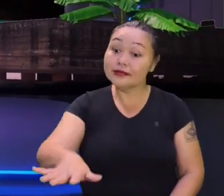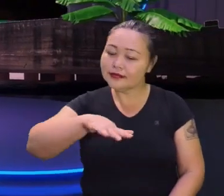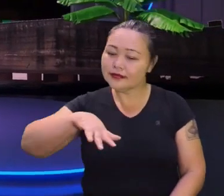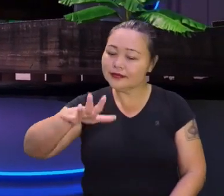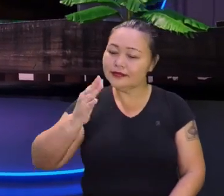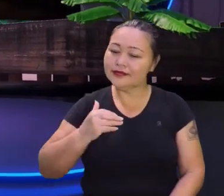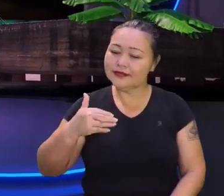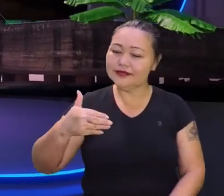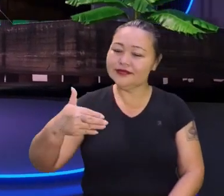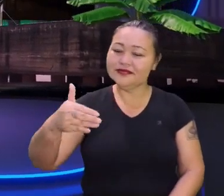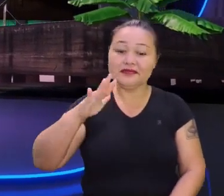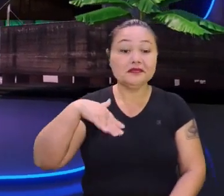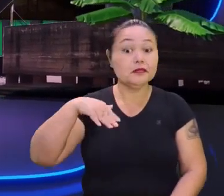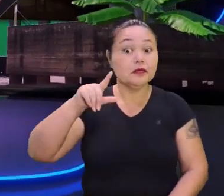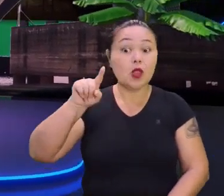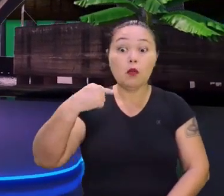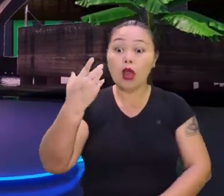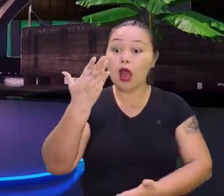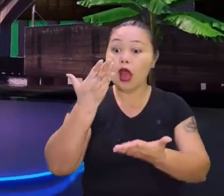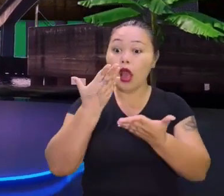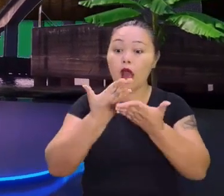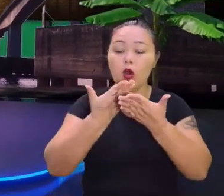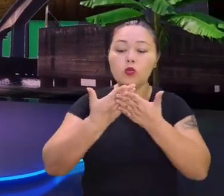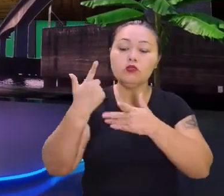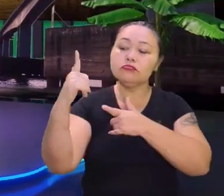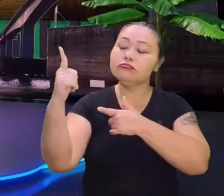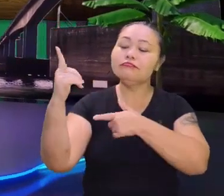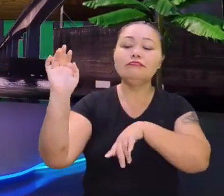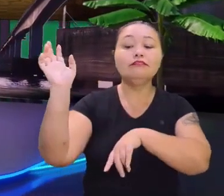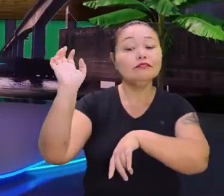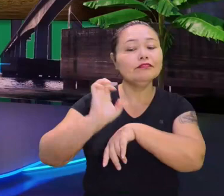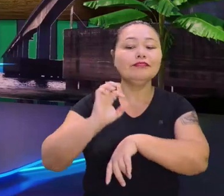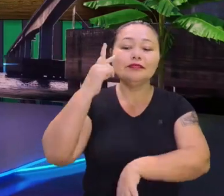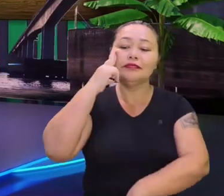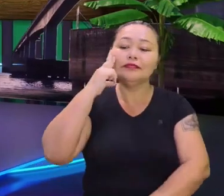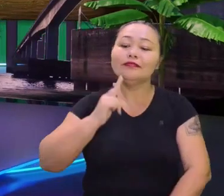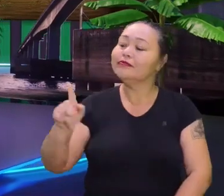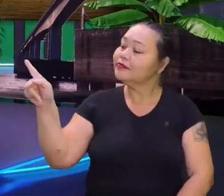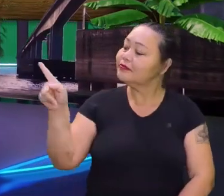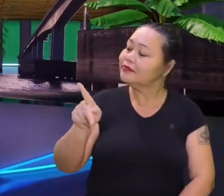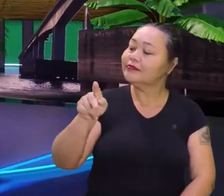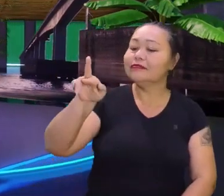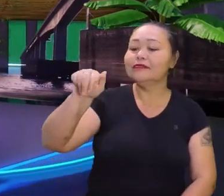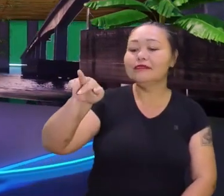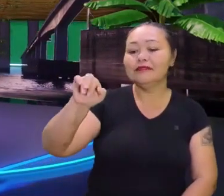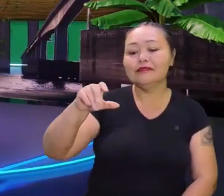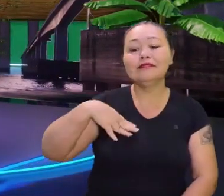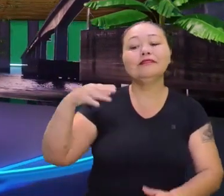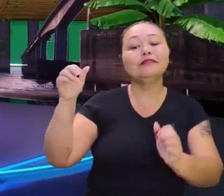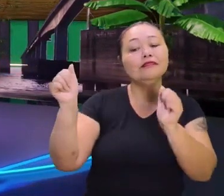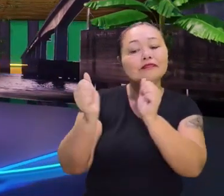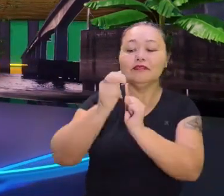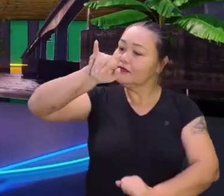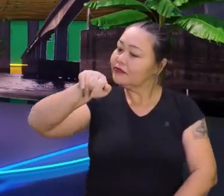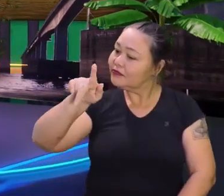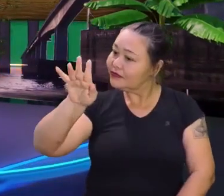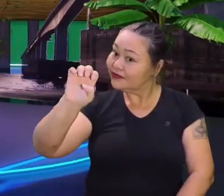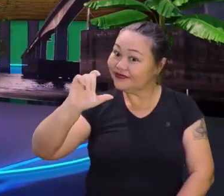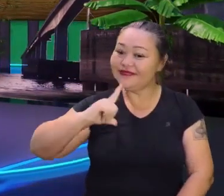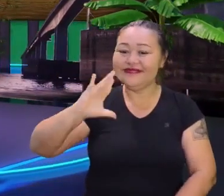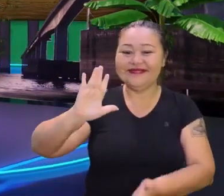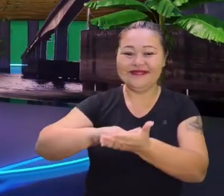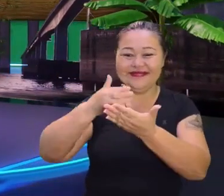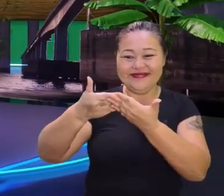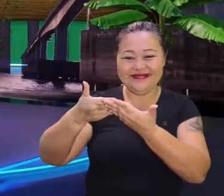E aí, galerinha, começando mais uma aula de Geografia de Rondônia, professor Rogério, juntamente com o professor Jorge, e a